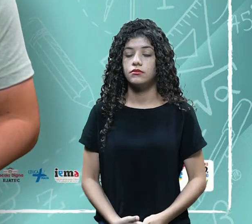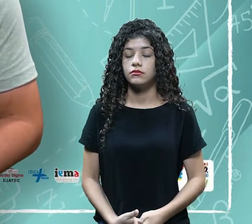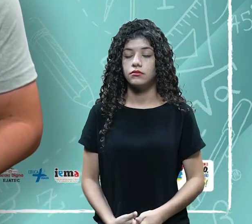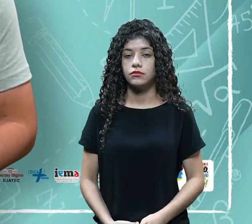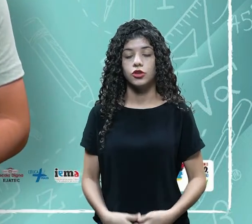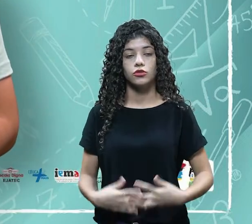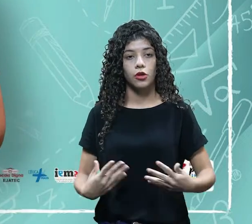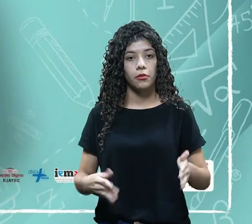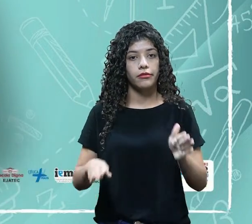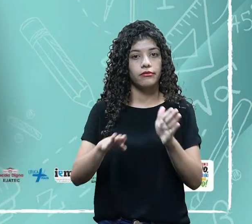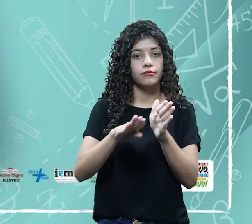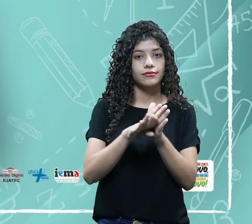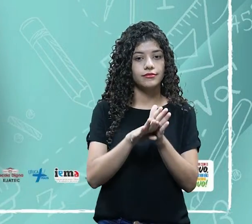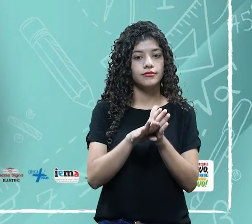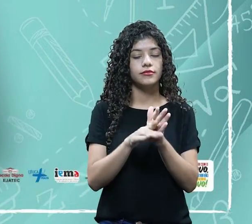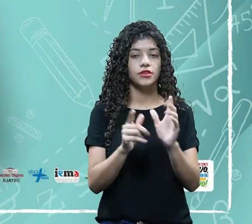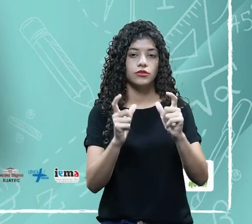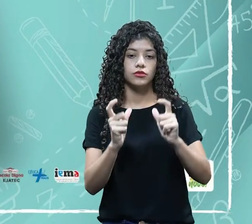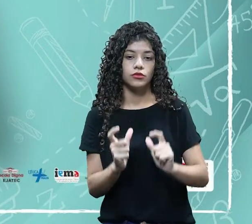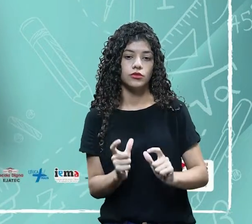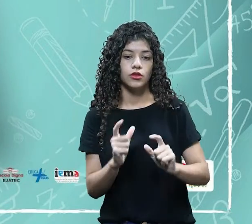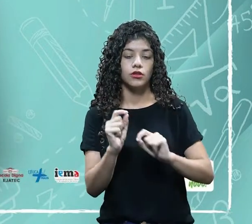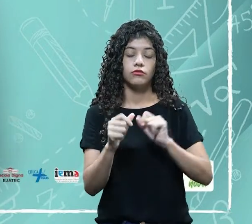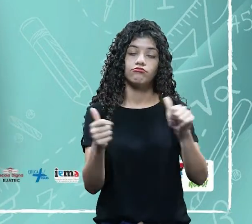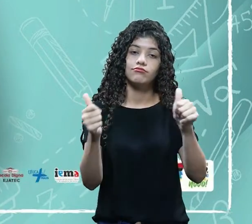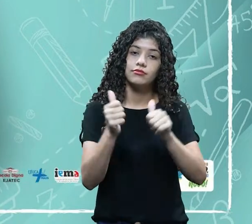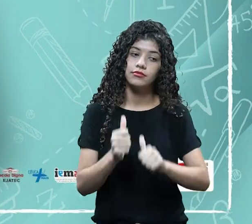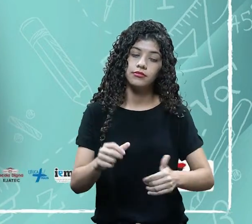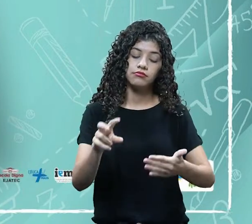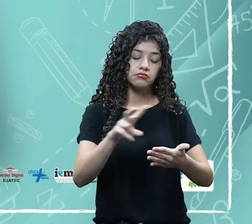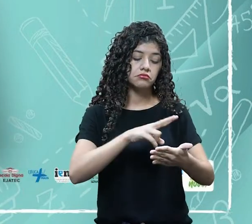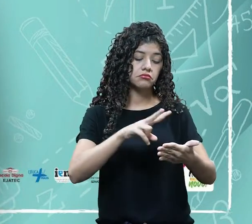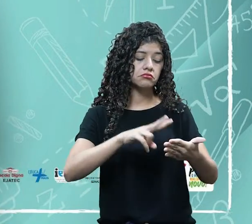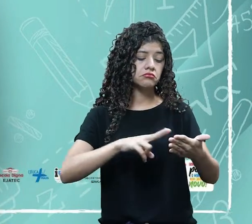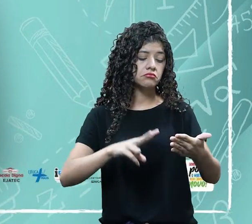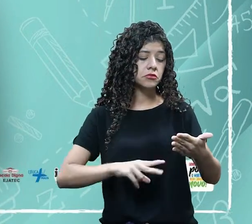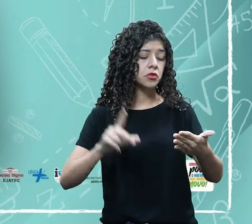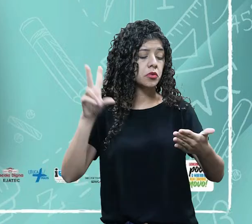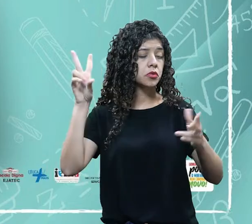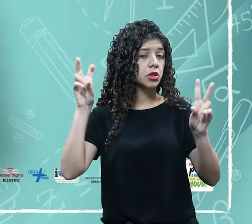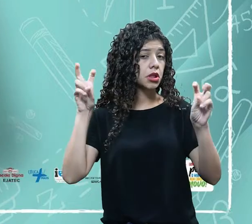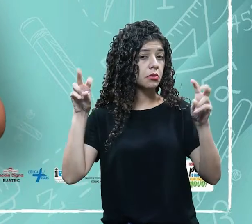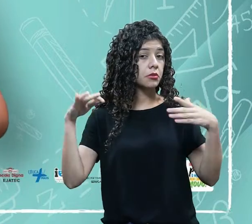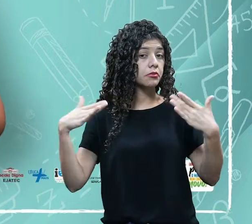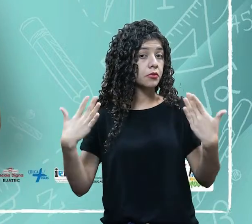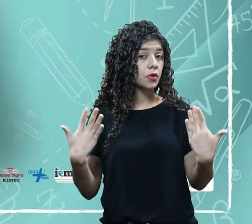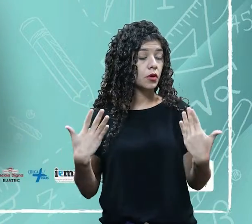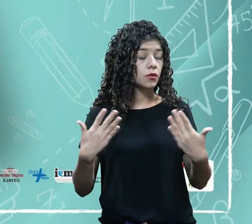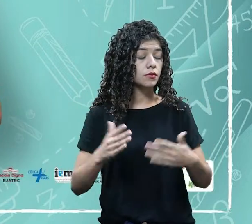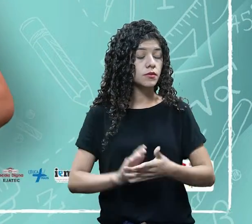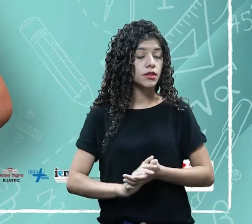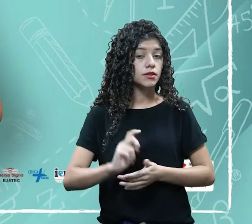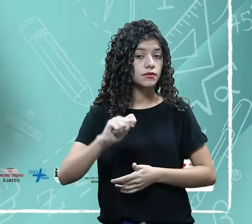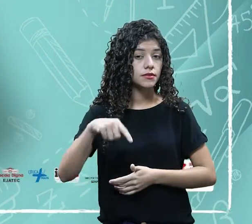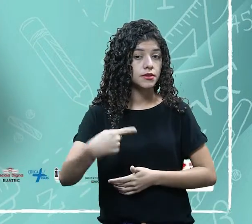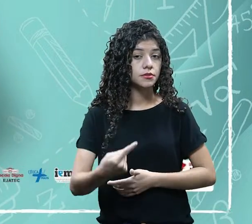na instituição, né, irão verificar, de fato, qual é o assunto, para que, de fato, a gente